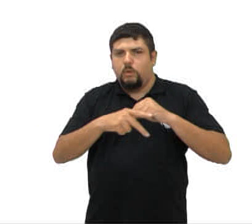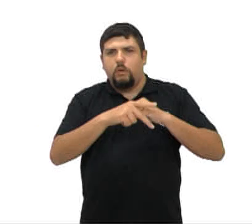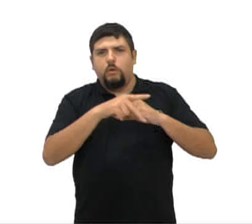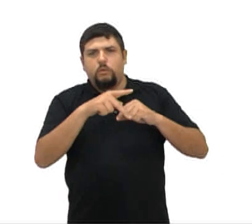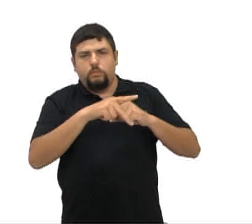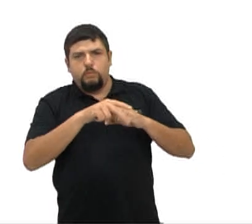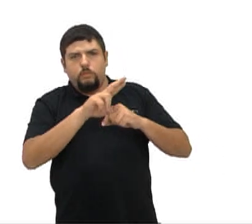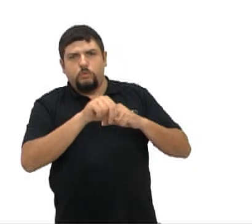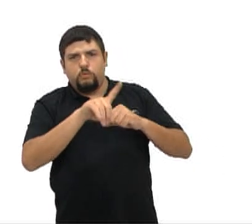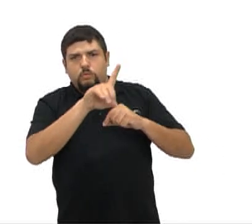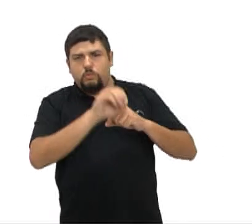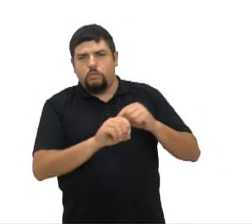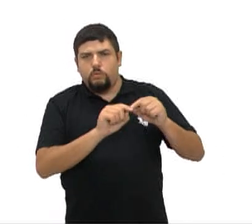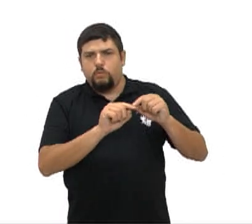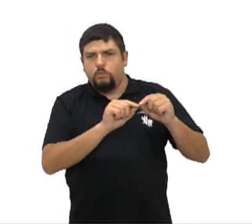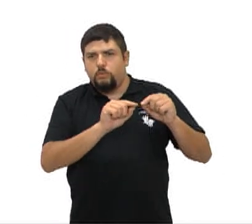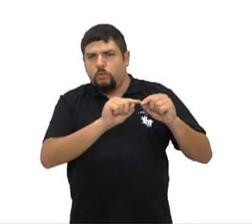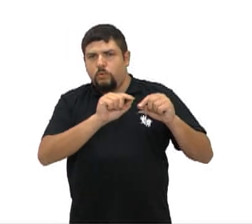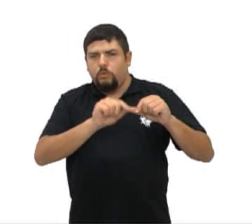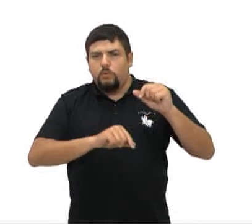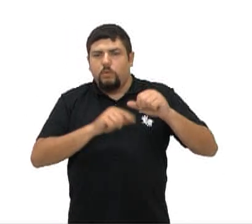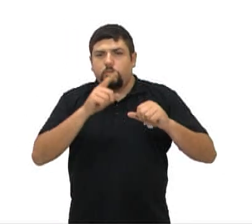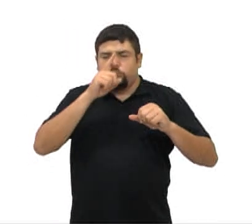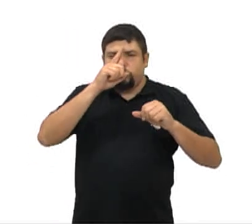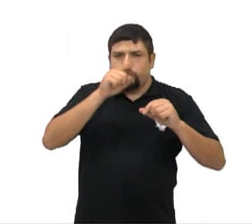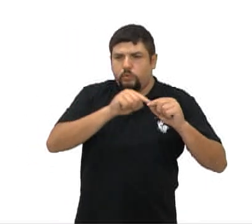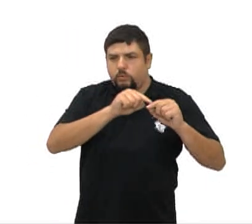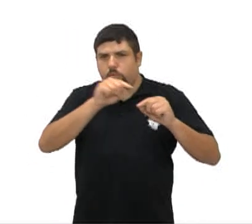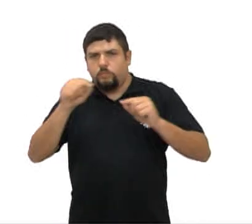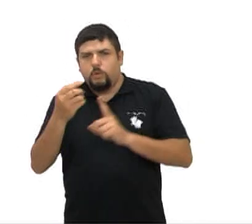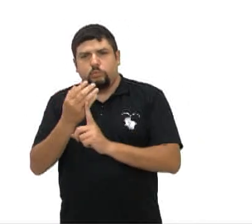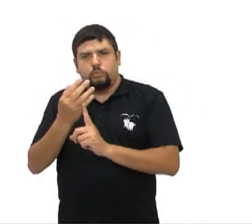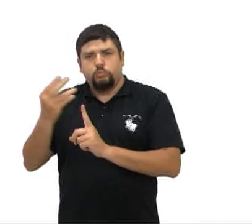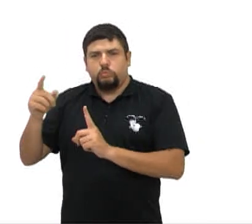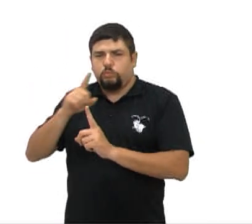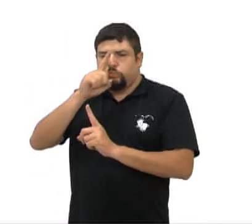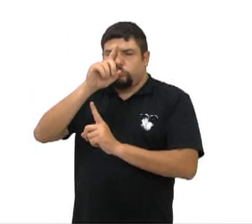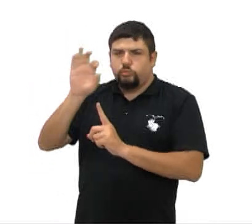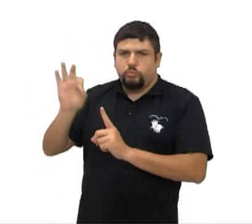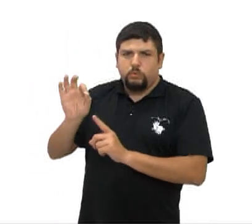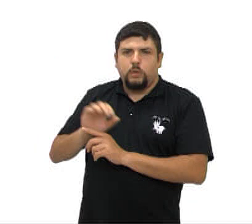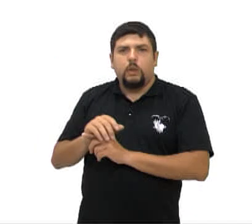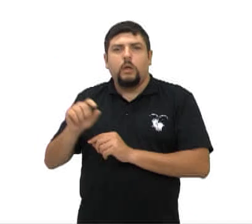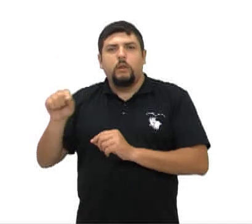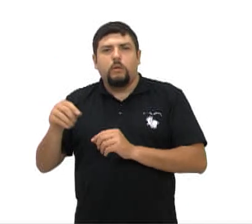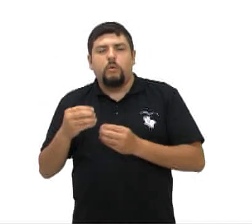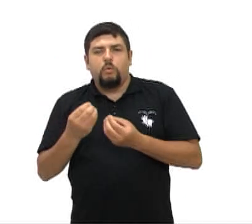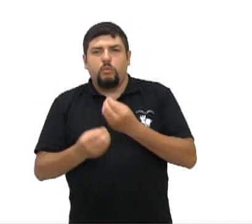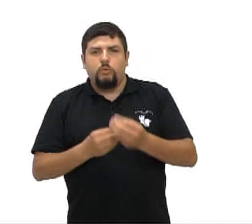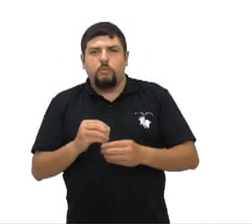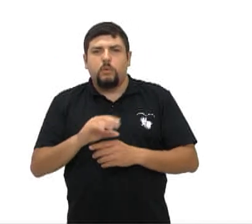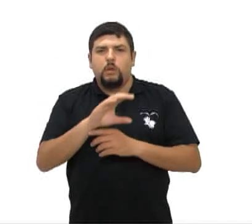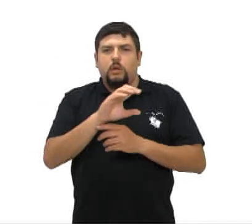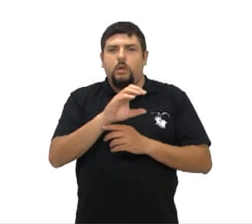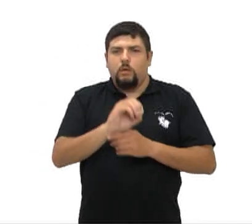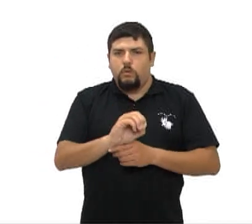aqui, formação de gases não tóxicos, podemos aumentar a concentração dos reagentes CO e